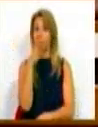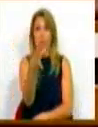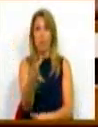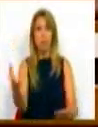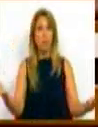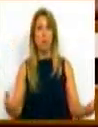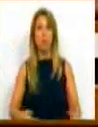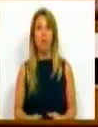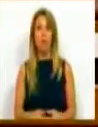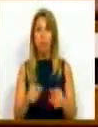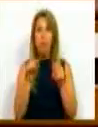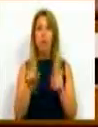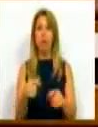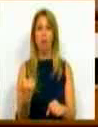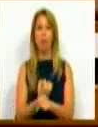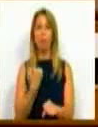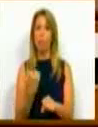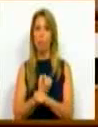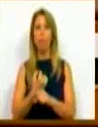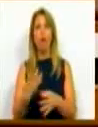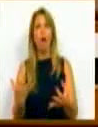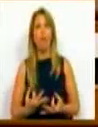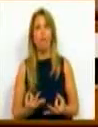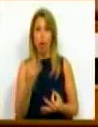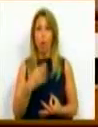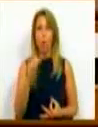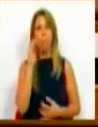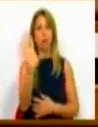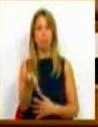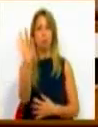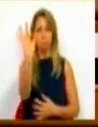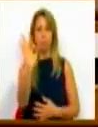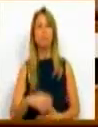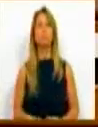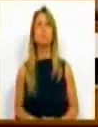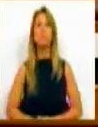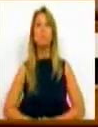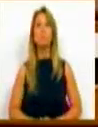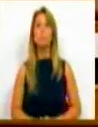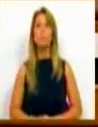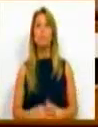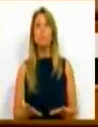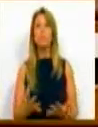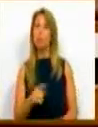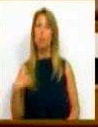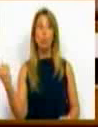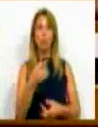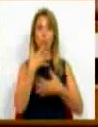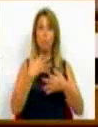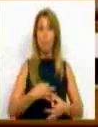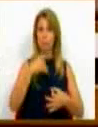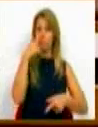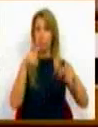é essa a missão escolhida pelo Partido Socialista. Todos os nossos concidadãos